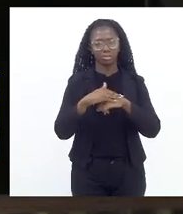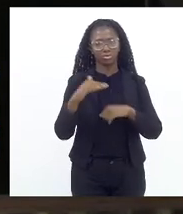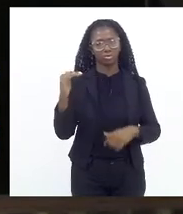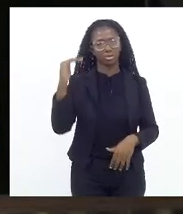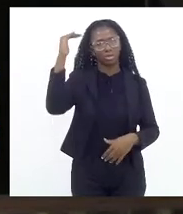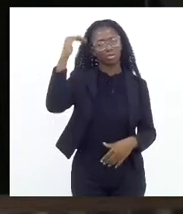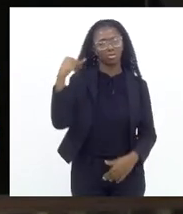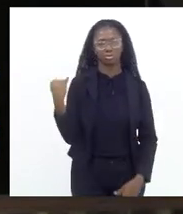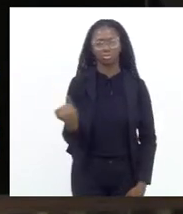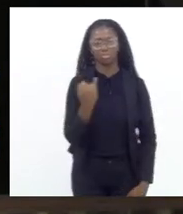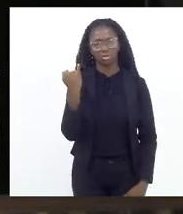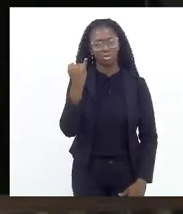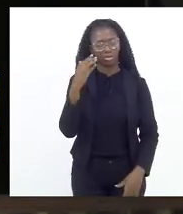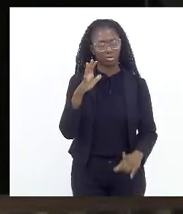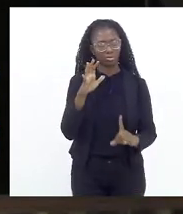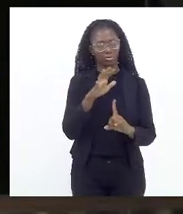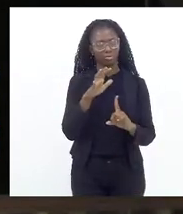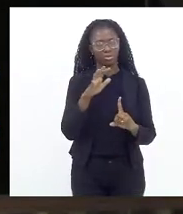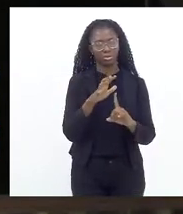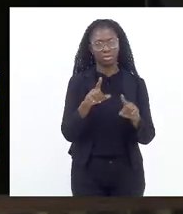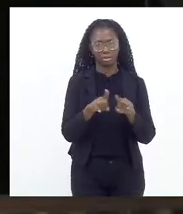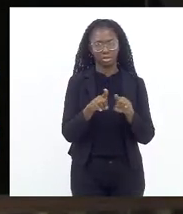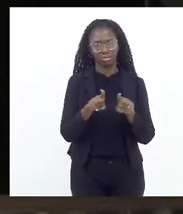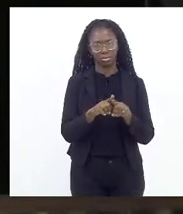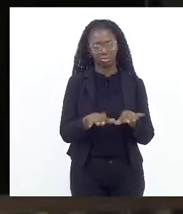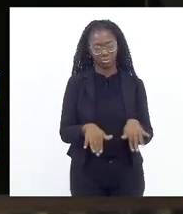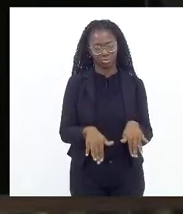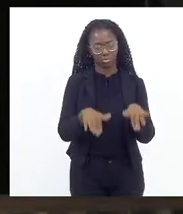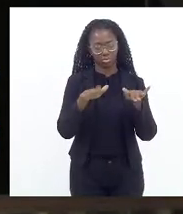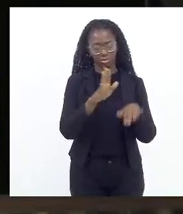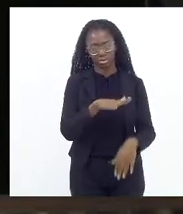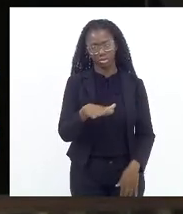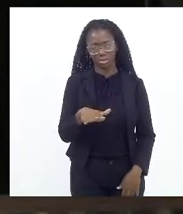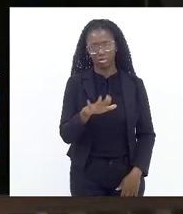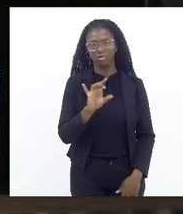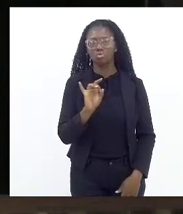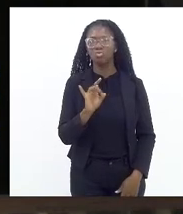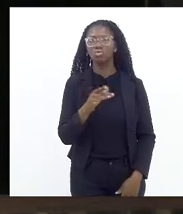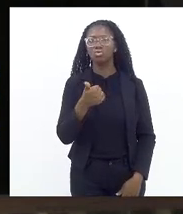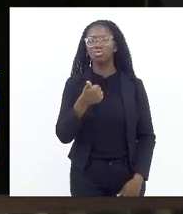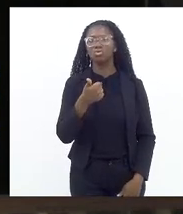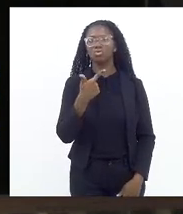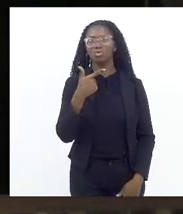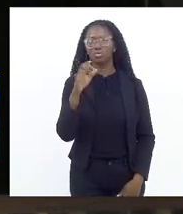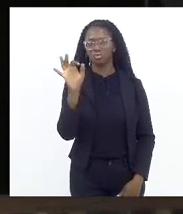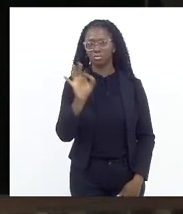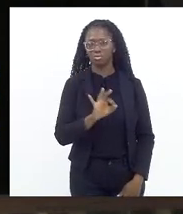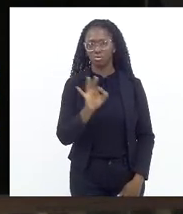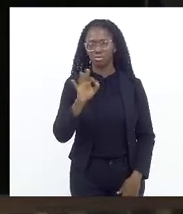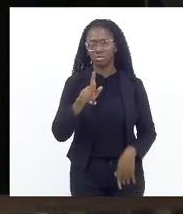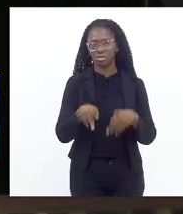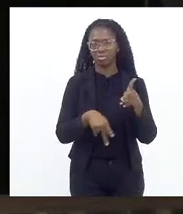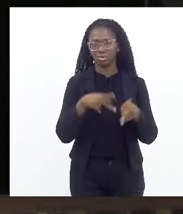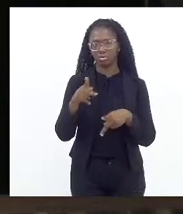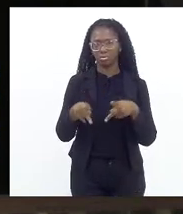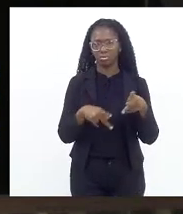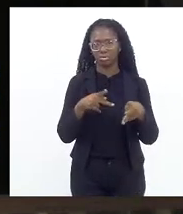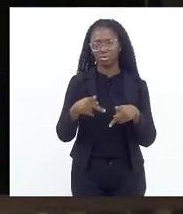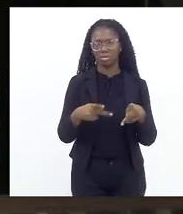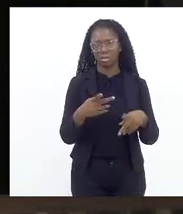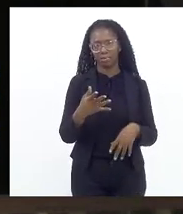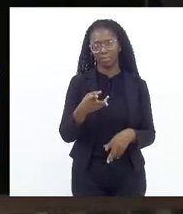e influencia o temperamento da criança, apenas 12% da população considera o